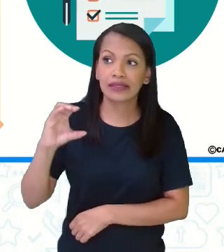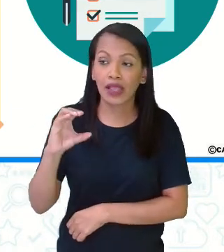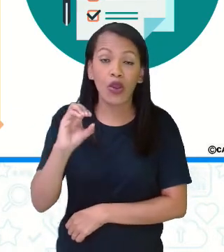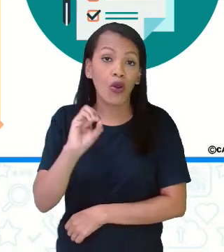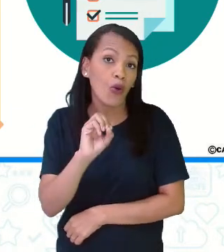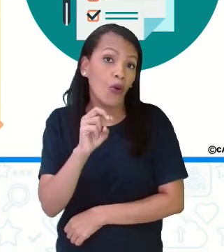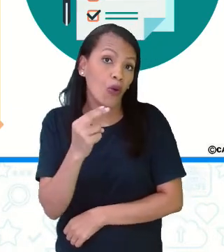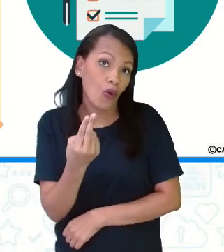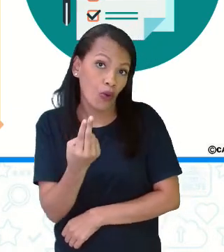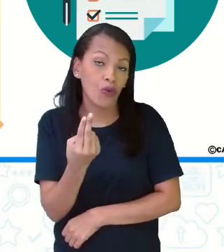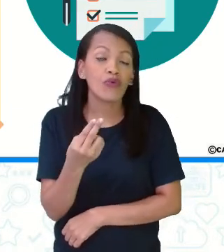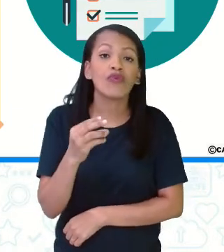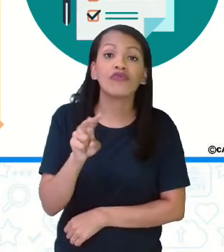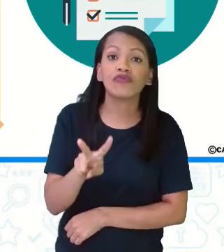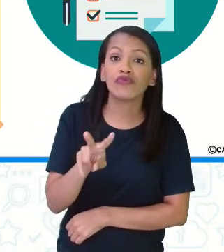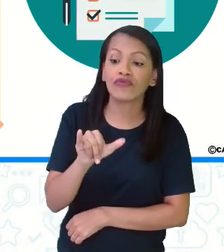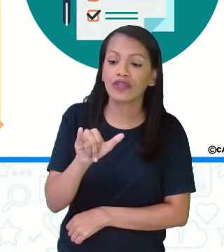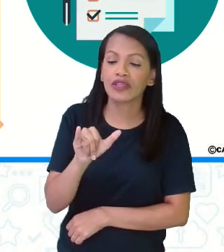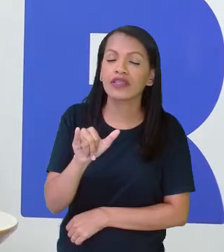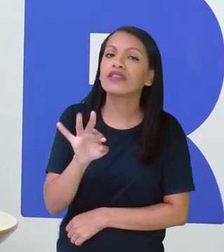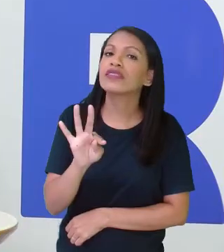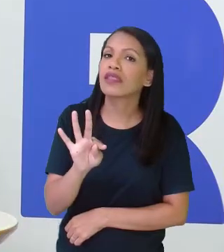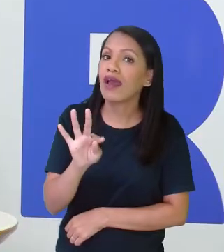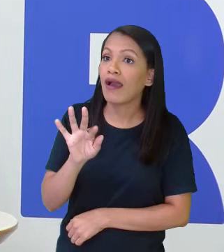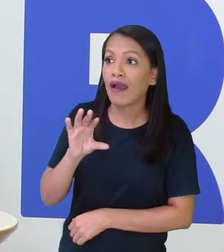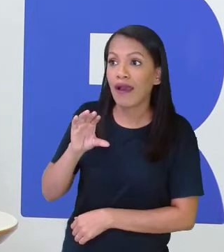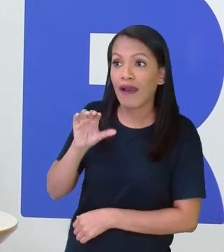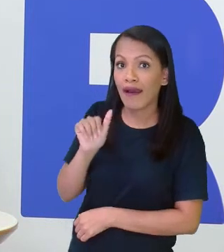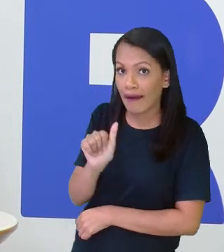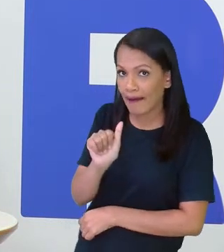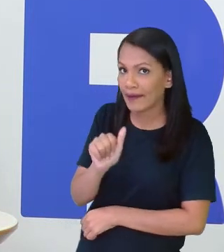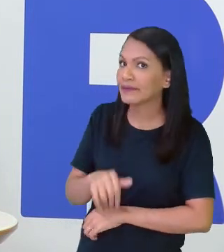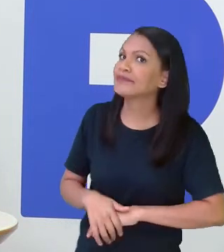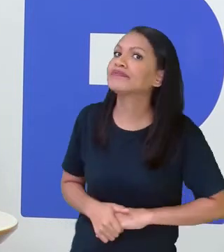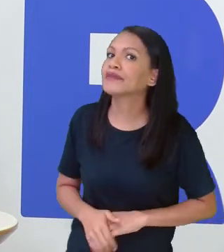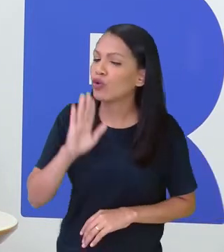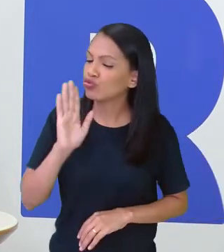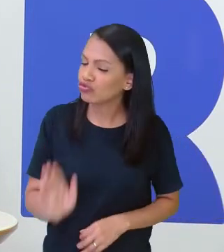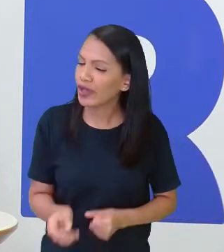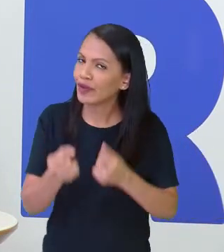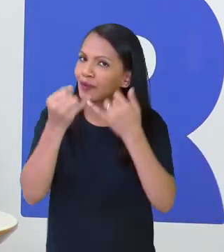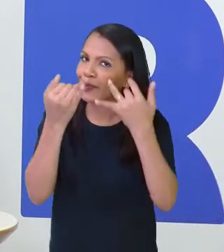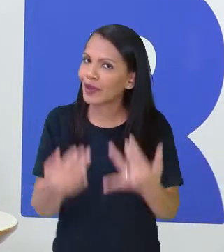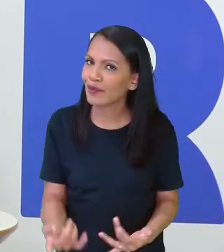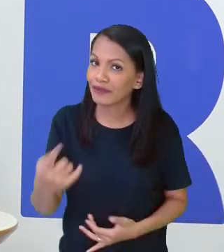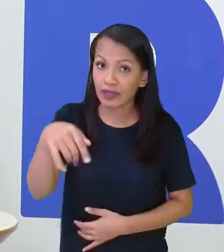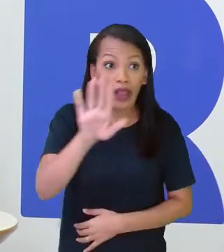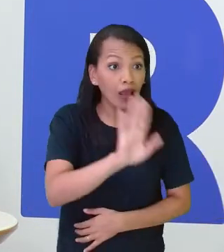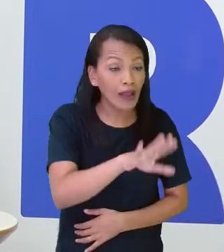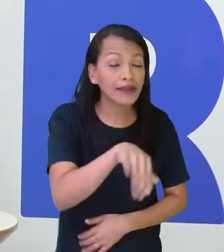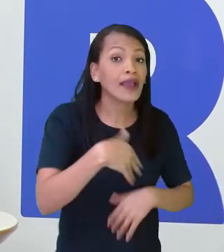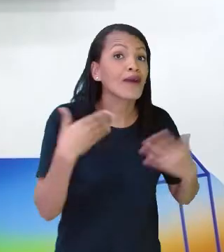vitamina A. E agora, quinto ano? Faz pouquinho tempo que eu falei sobre isso. Ele falou agora há